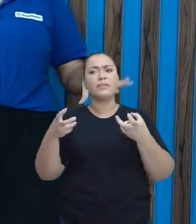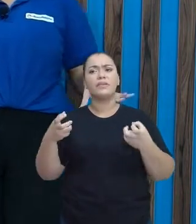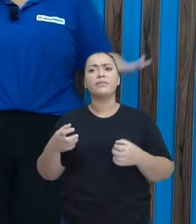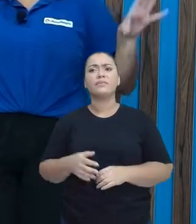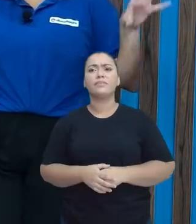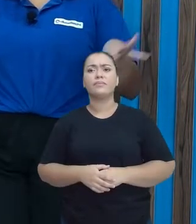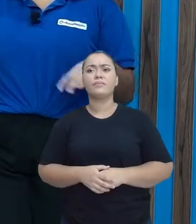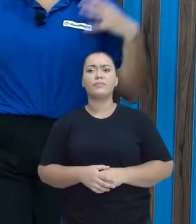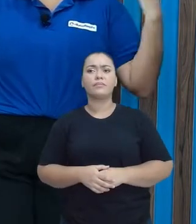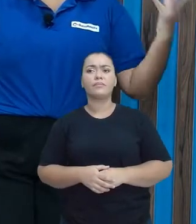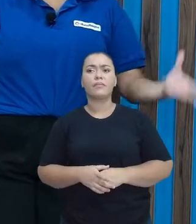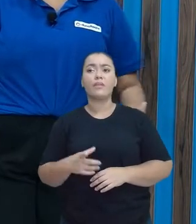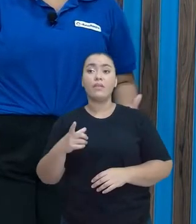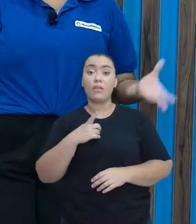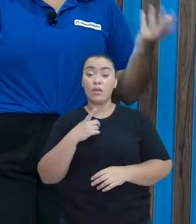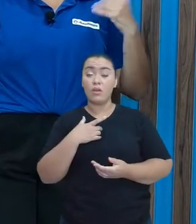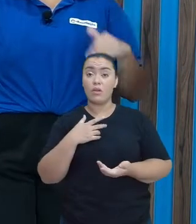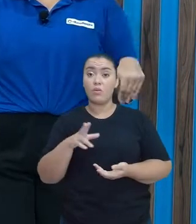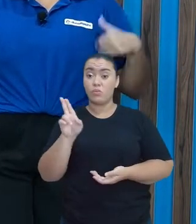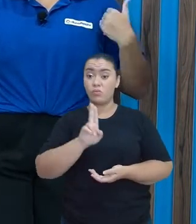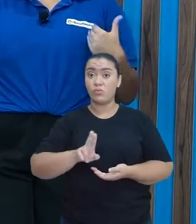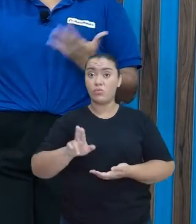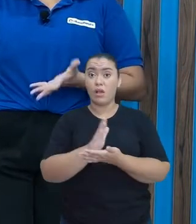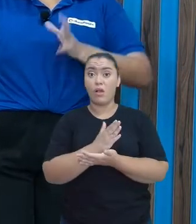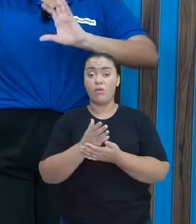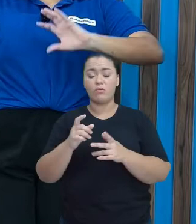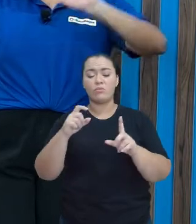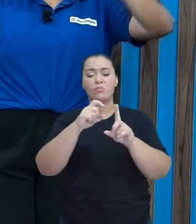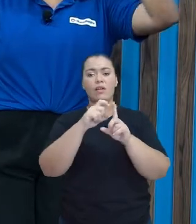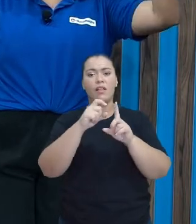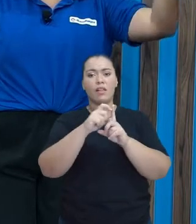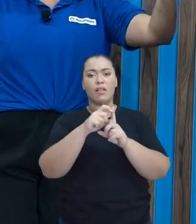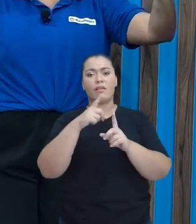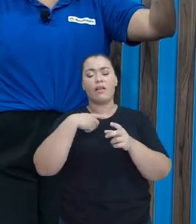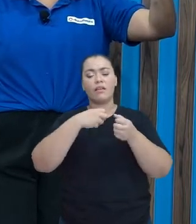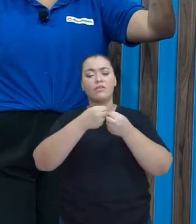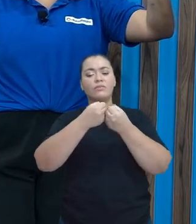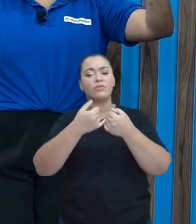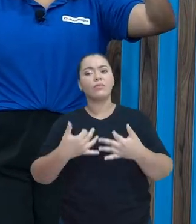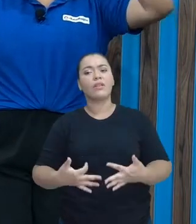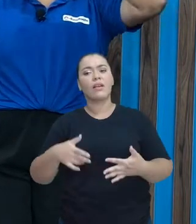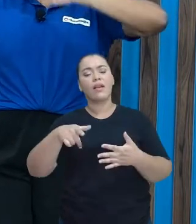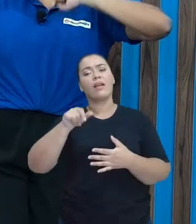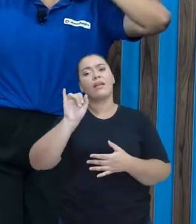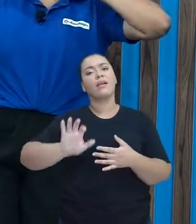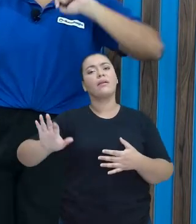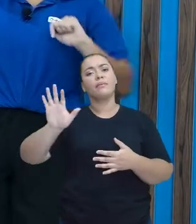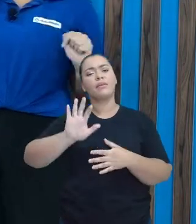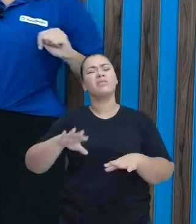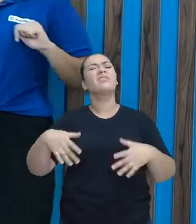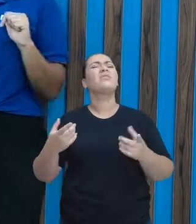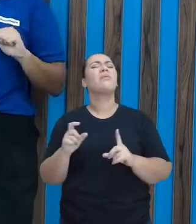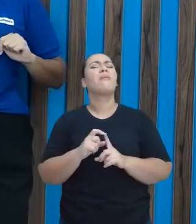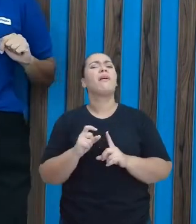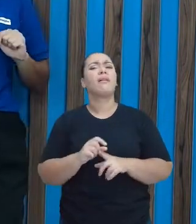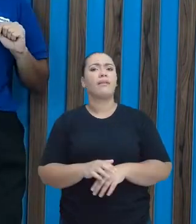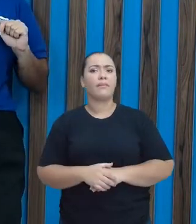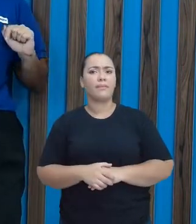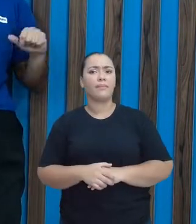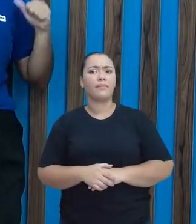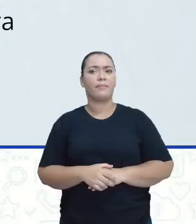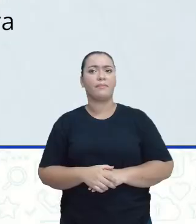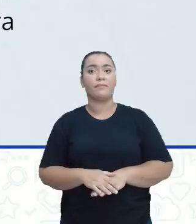Que eu usei algumas palavras nas descrições das imagens, eu destaquei essas palavras. Então, que palavras são essas? Vamos ver,